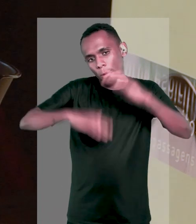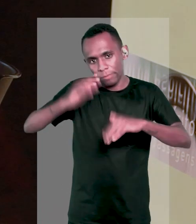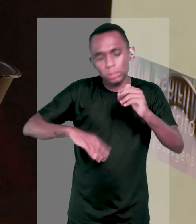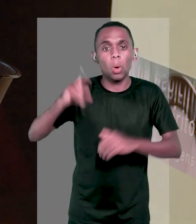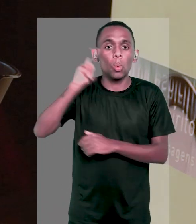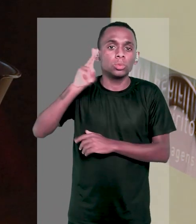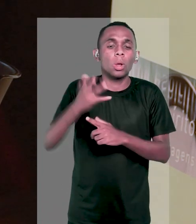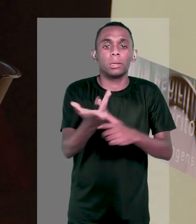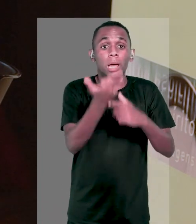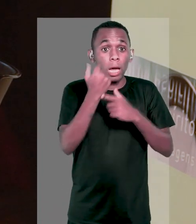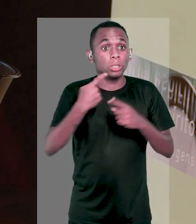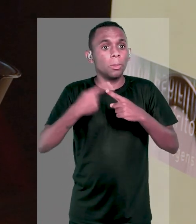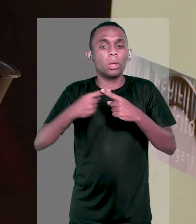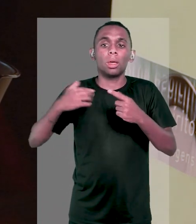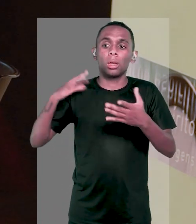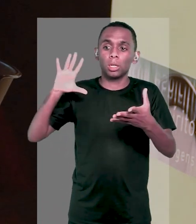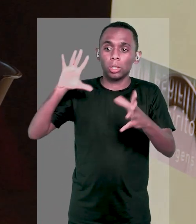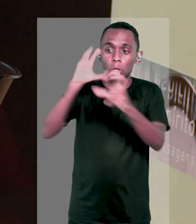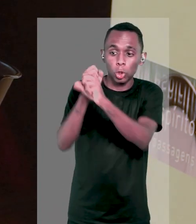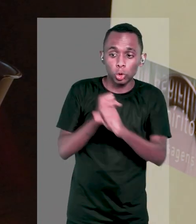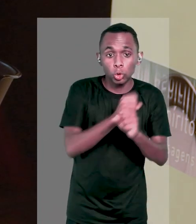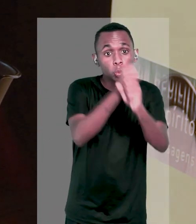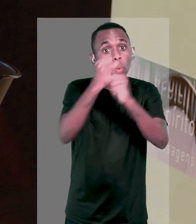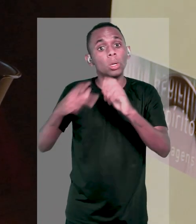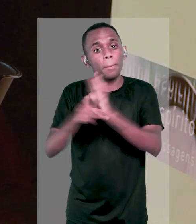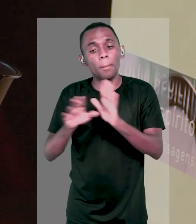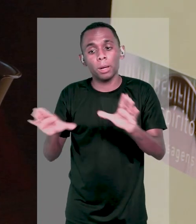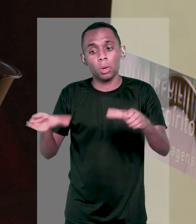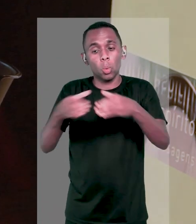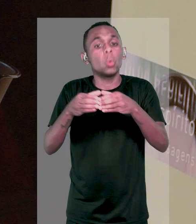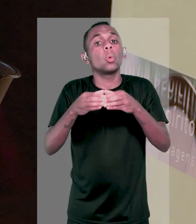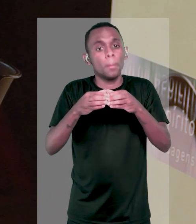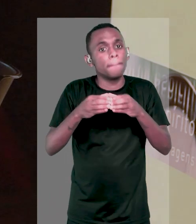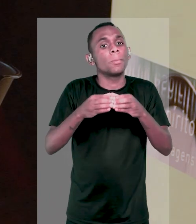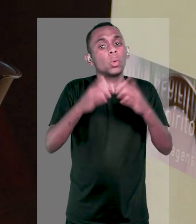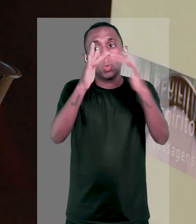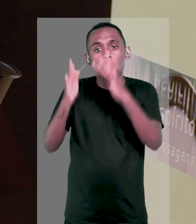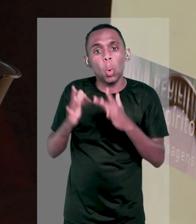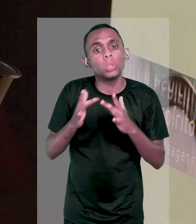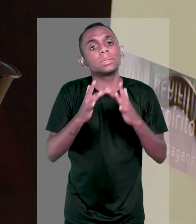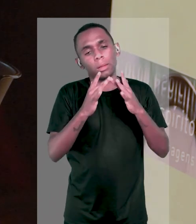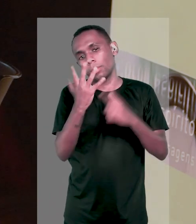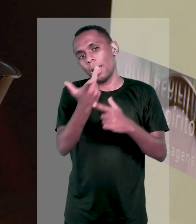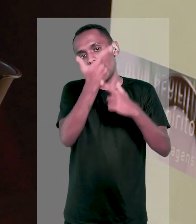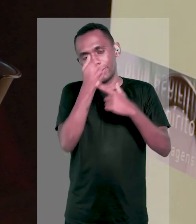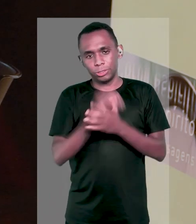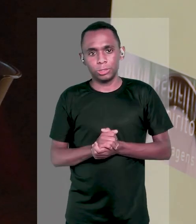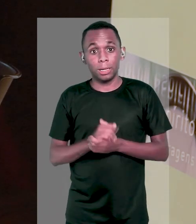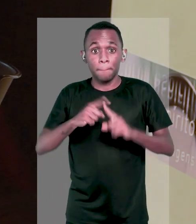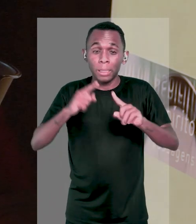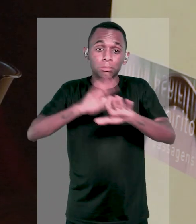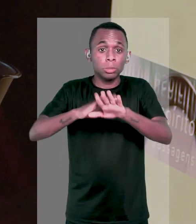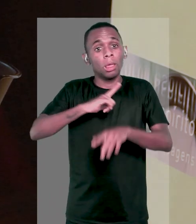afinidades entre si mas eles têm esse perigo esse perigo que é o de embotar o olhar e é